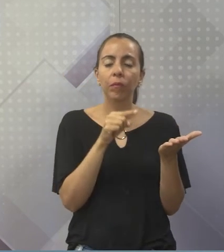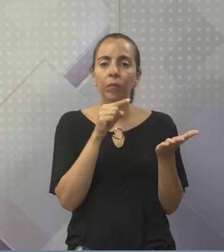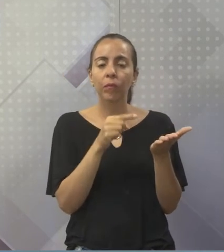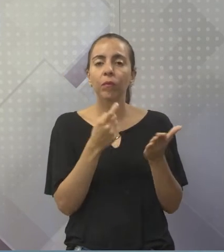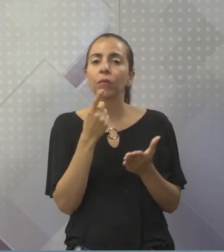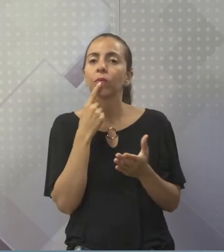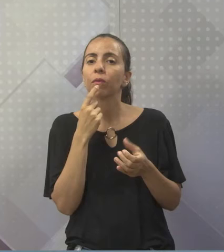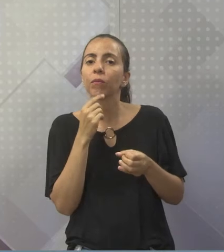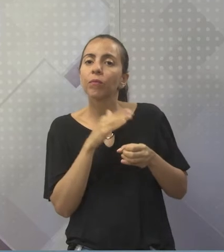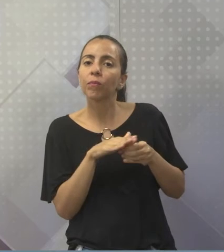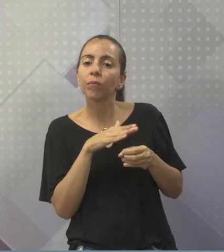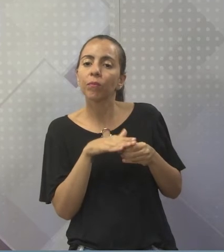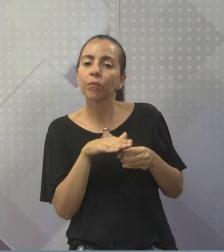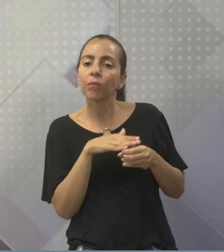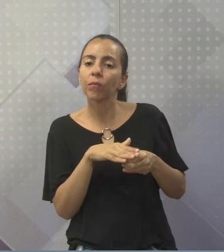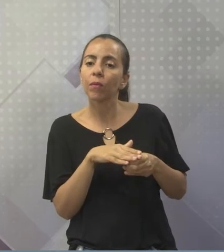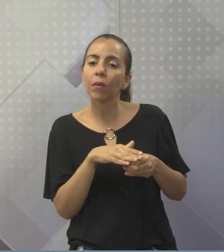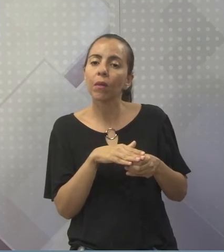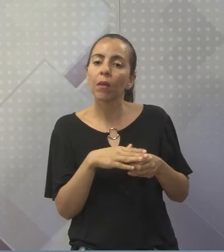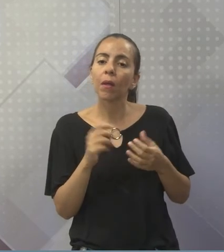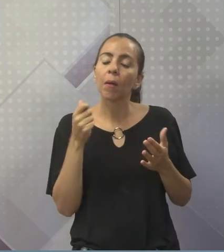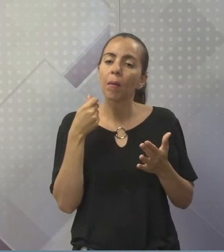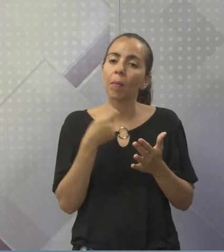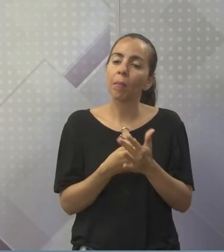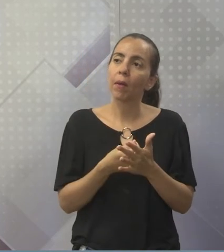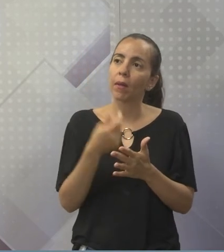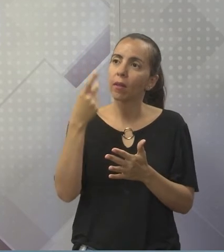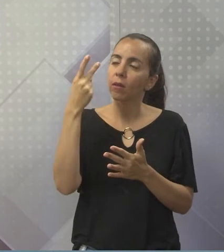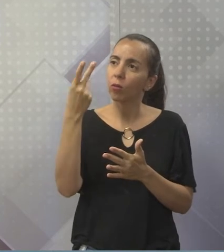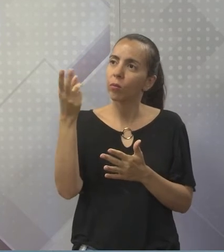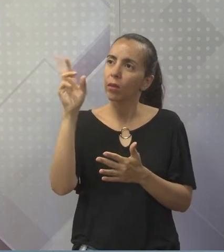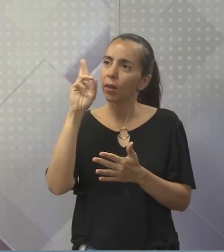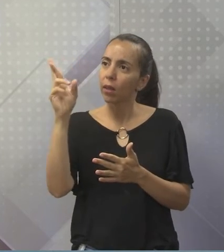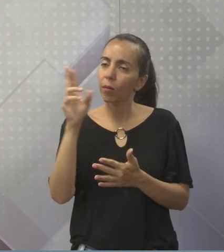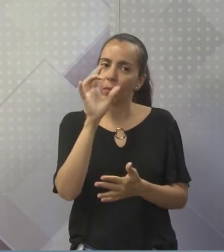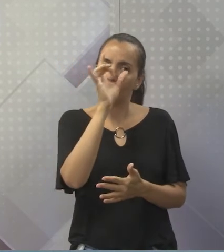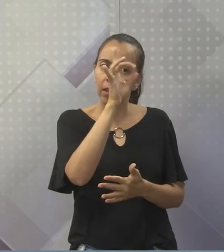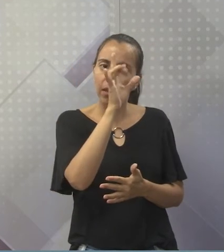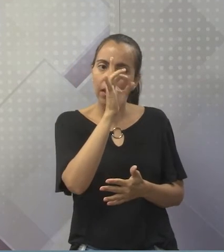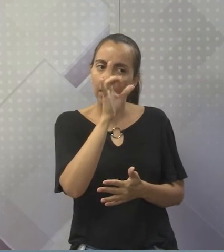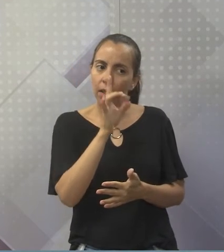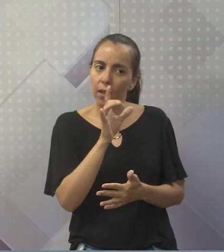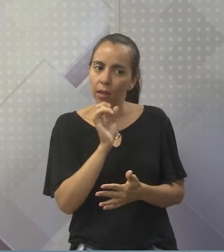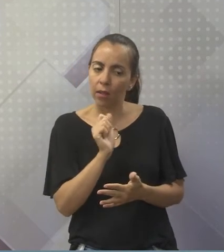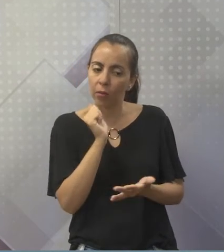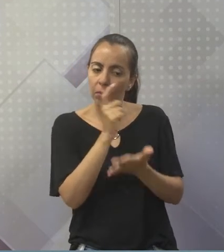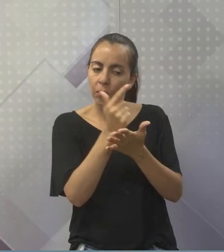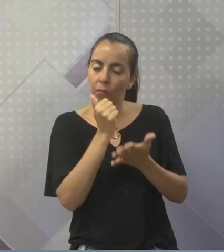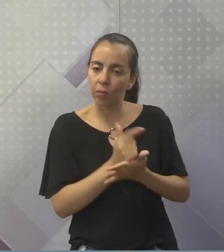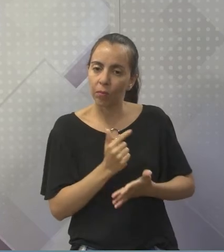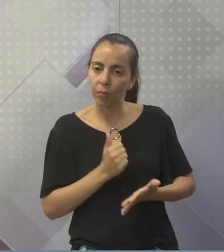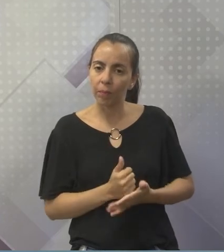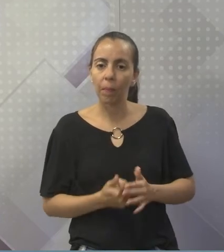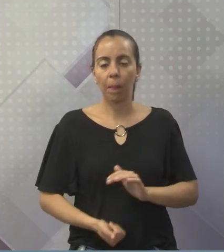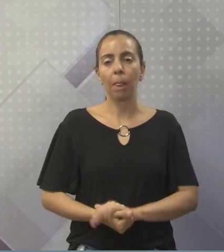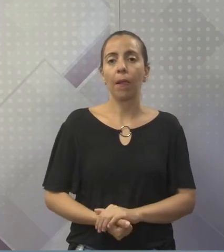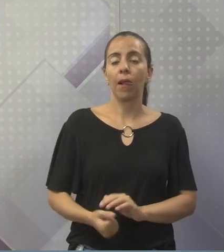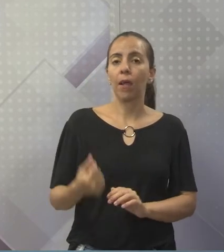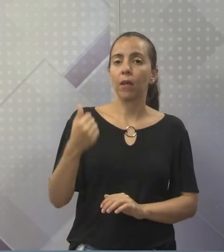tomate. Mas eu pagaria R$2 por cada peso. Então, 2 vezes